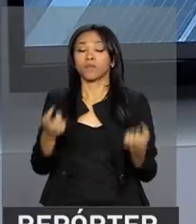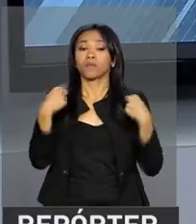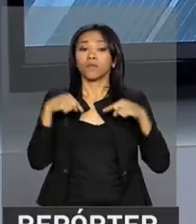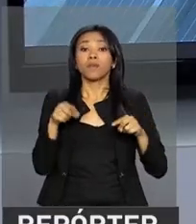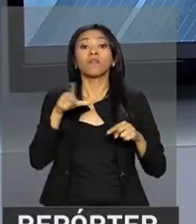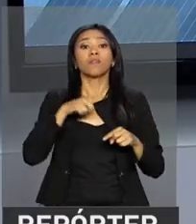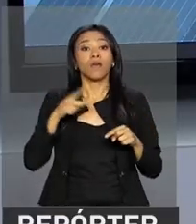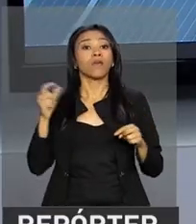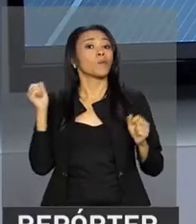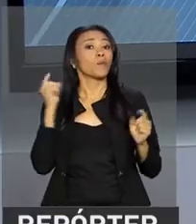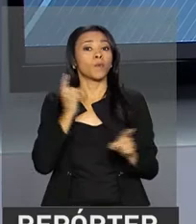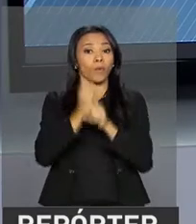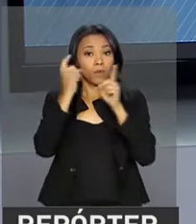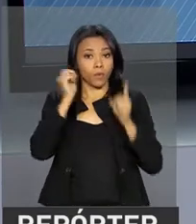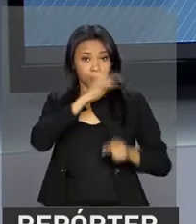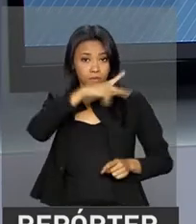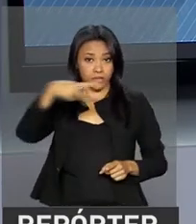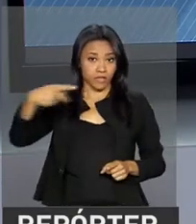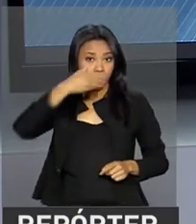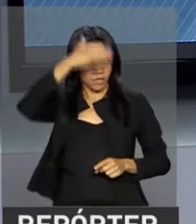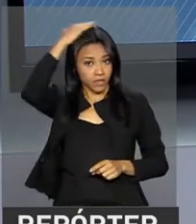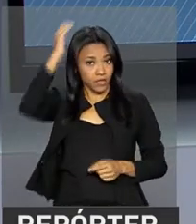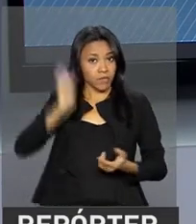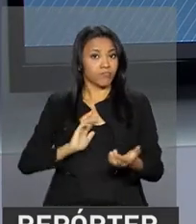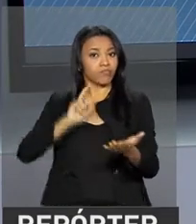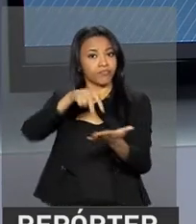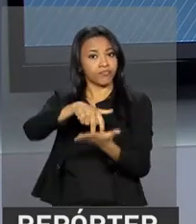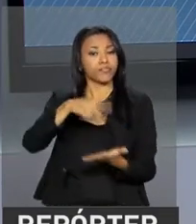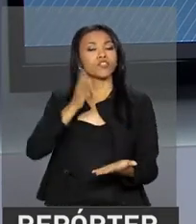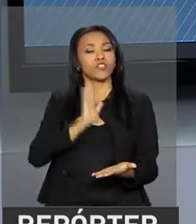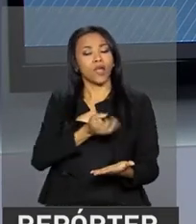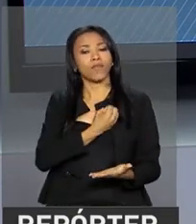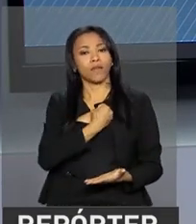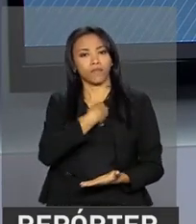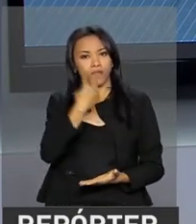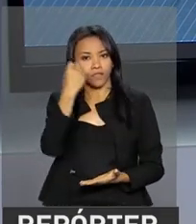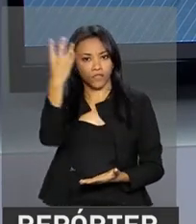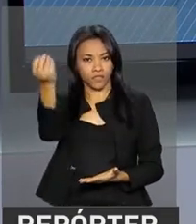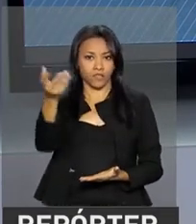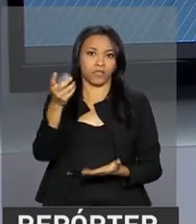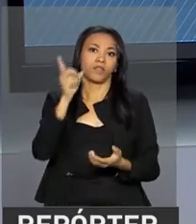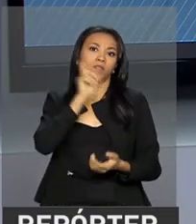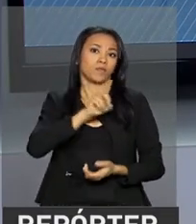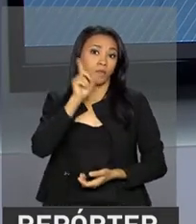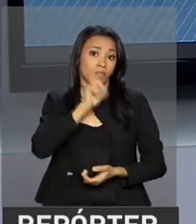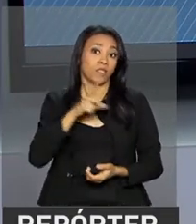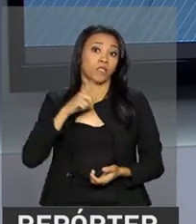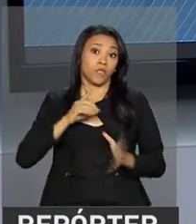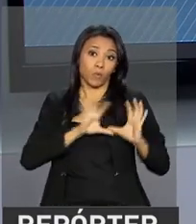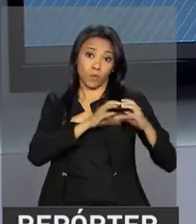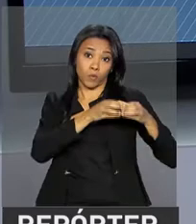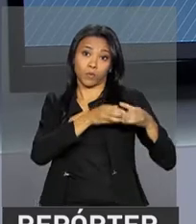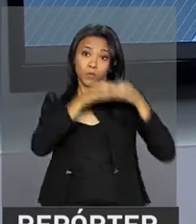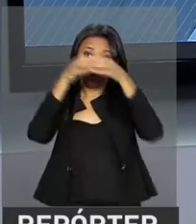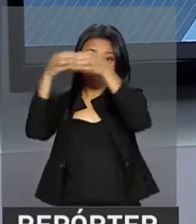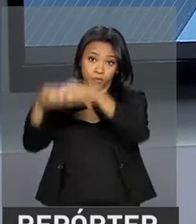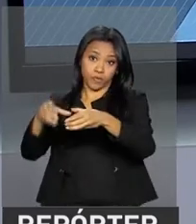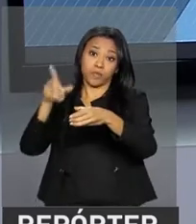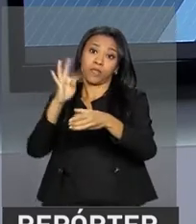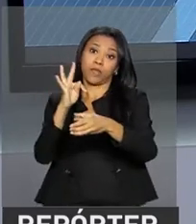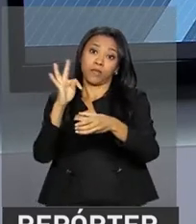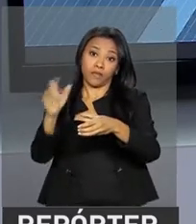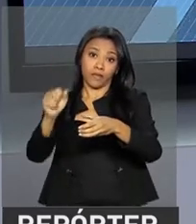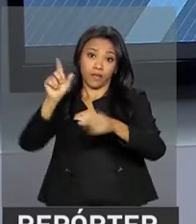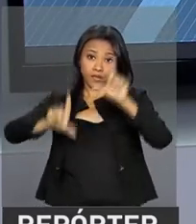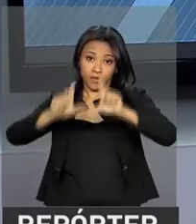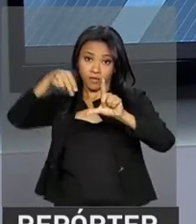conta com a participação do presidente michel temer que já está a caminho dos estados unidos ea nossa equipe da tv nbr já chegou a nova